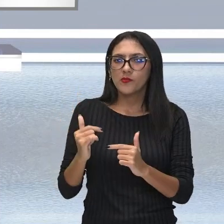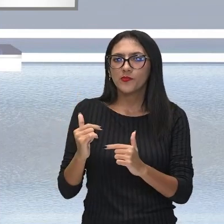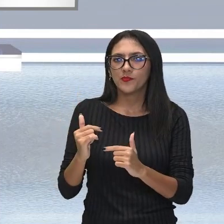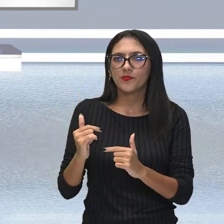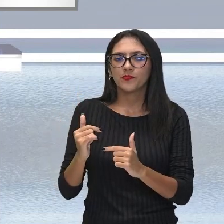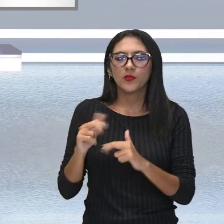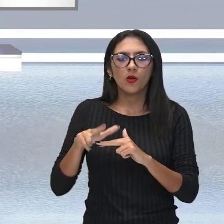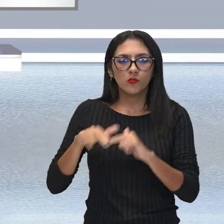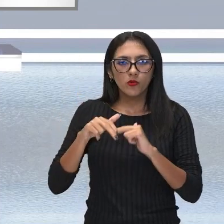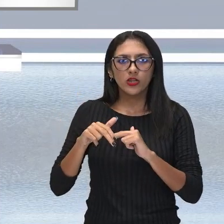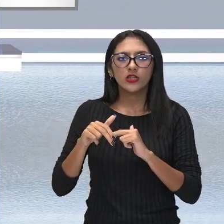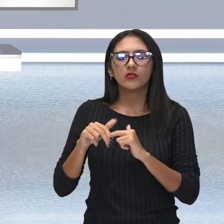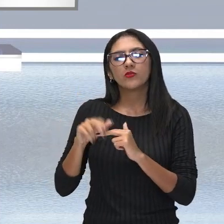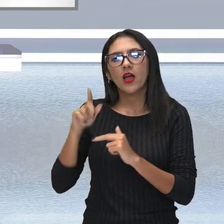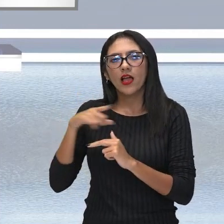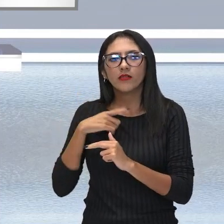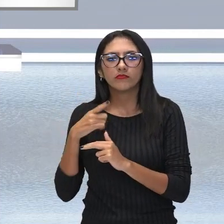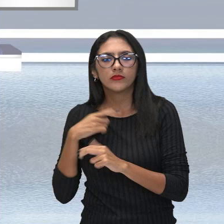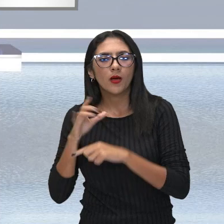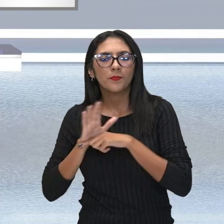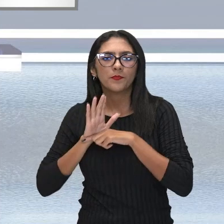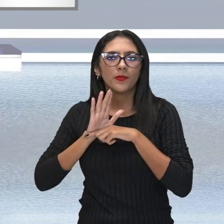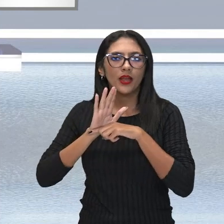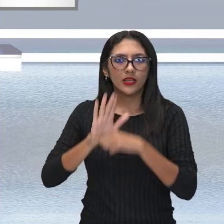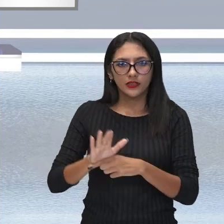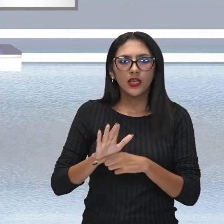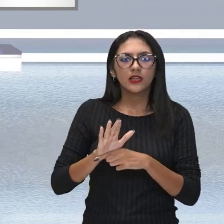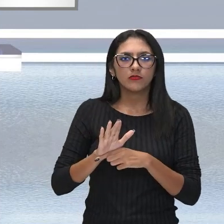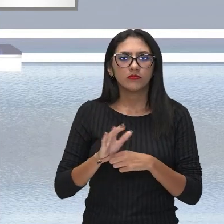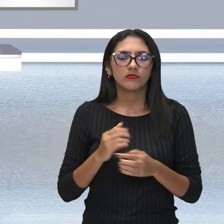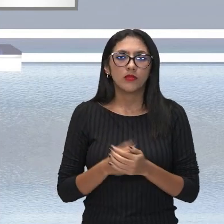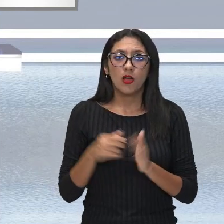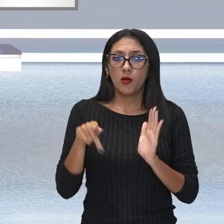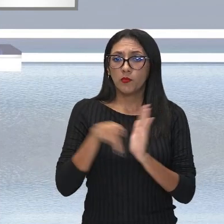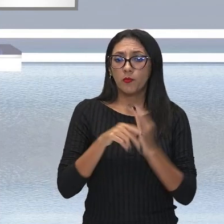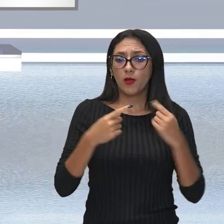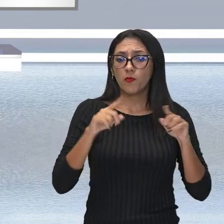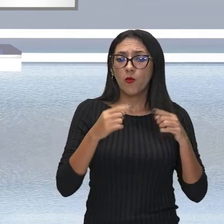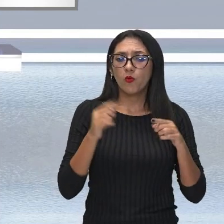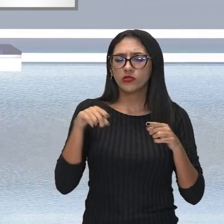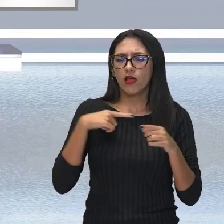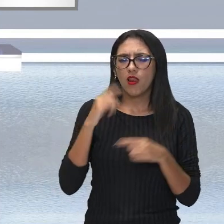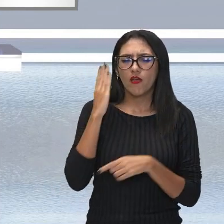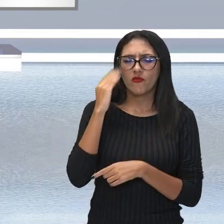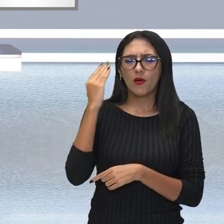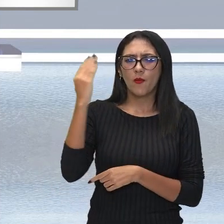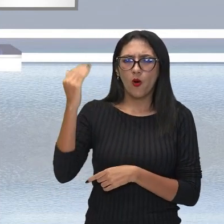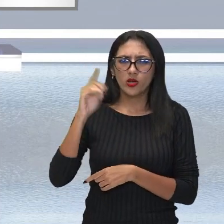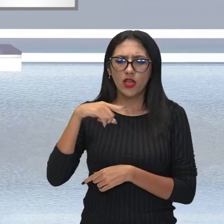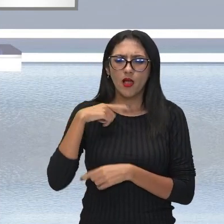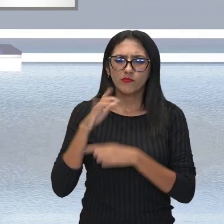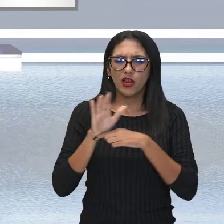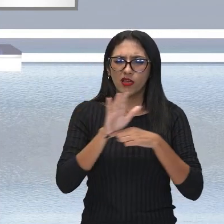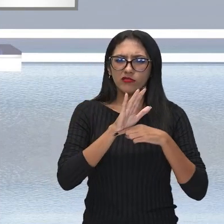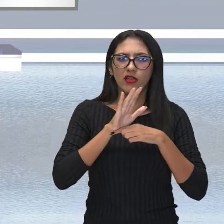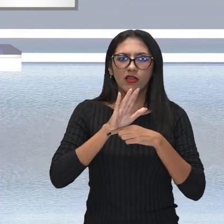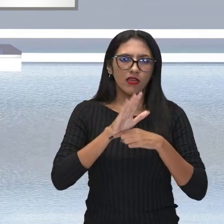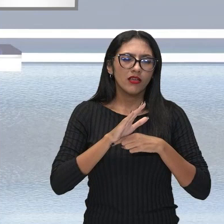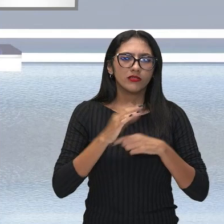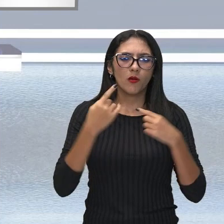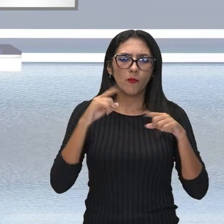fala, ela traz na sua música, inclusive, que ela é uma rapper, né, com a sua canção, ela